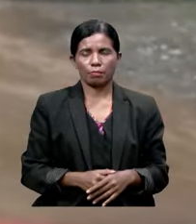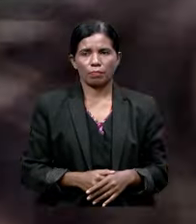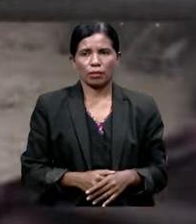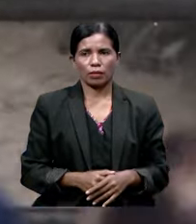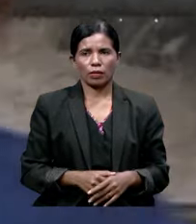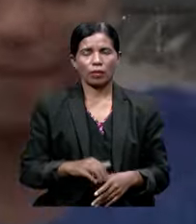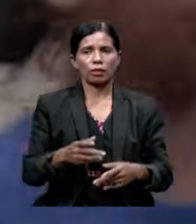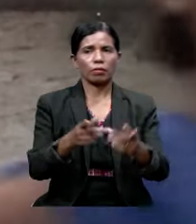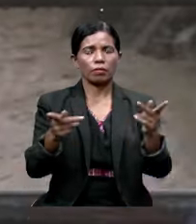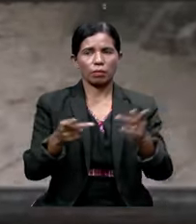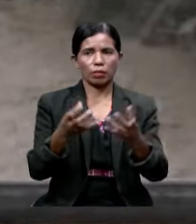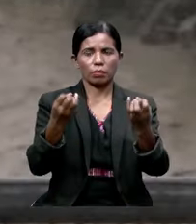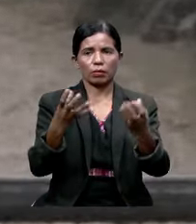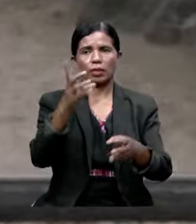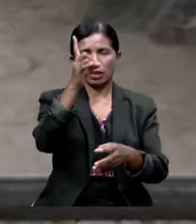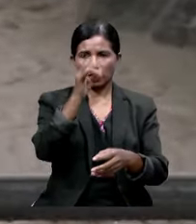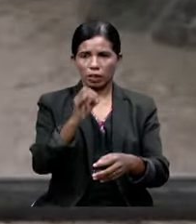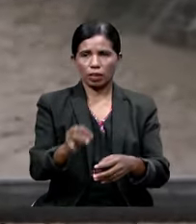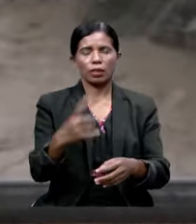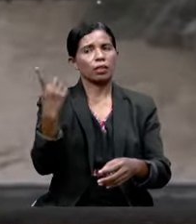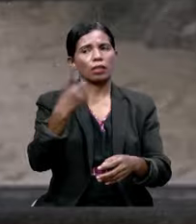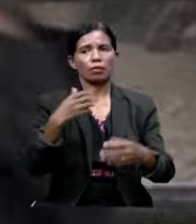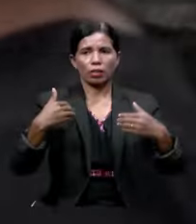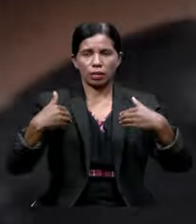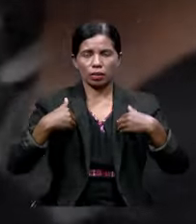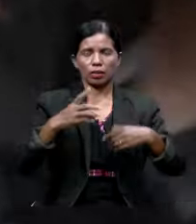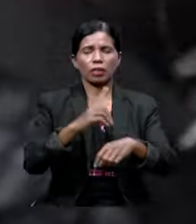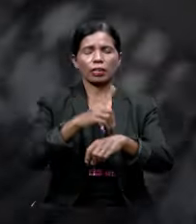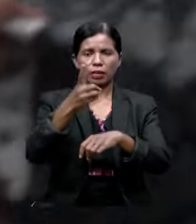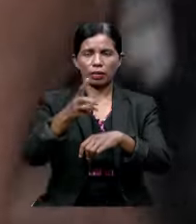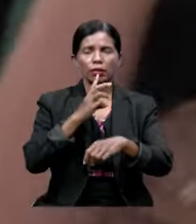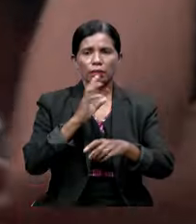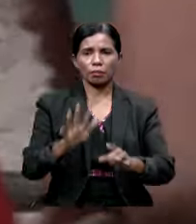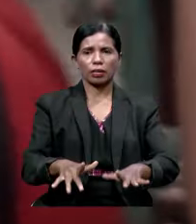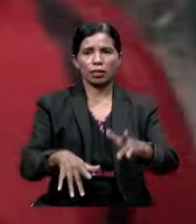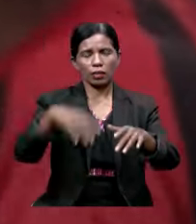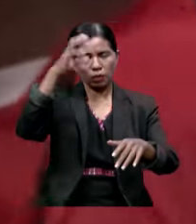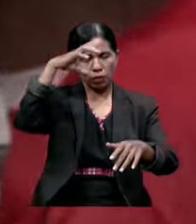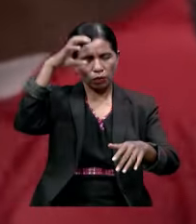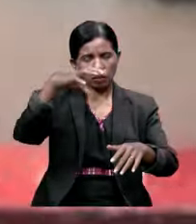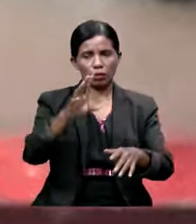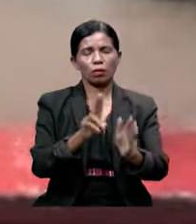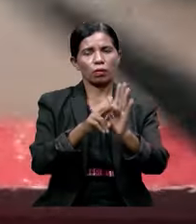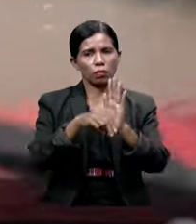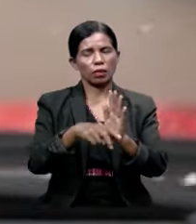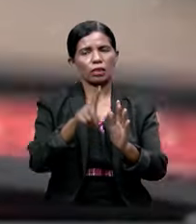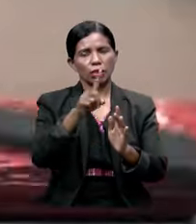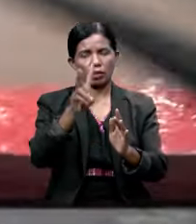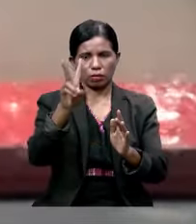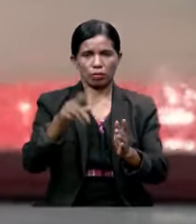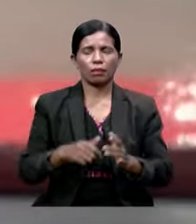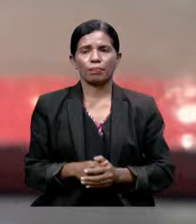Maioria fatin barak iha capital Dili sempre moço inundação, maske udan tun iha oras balondai.